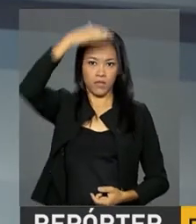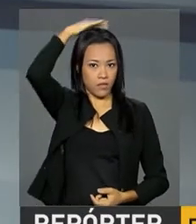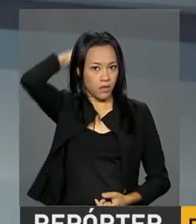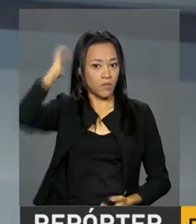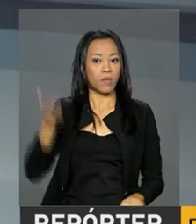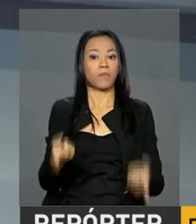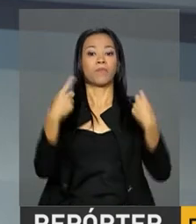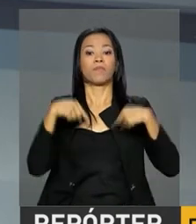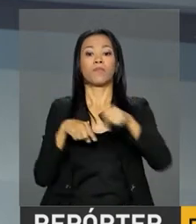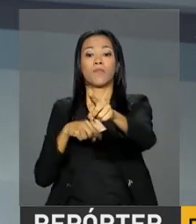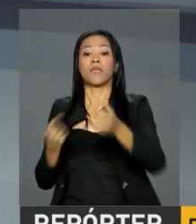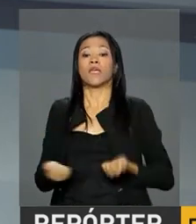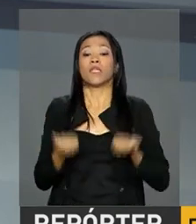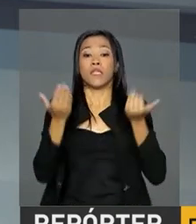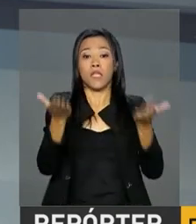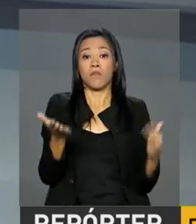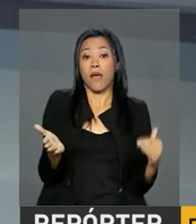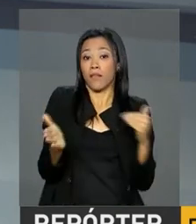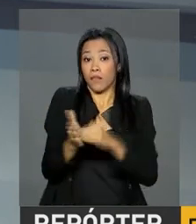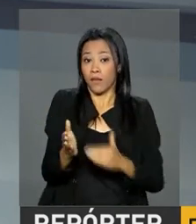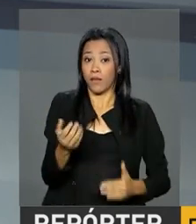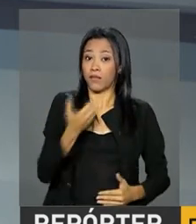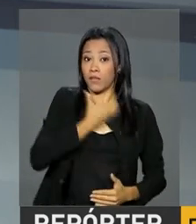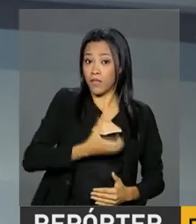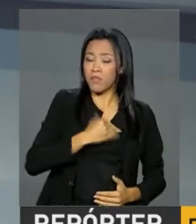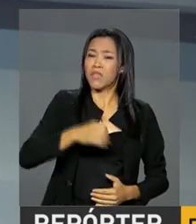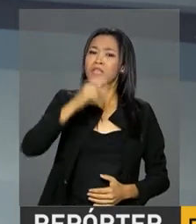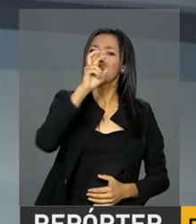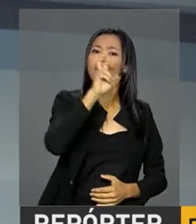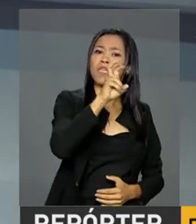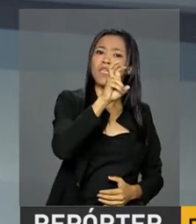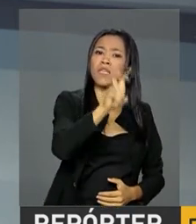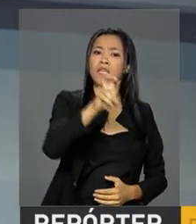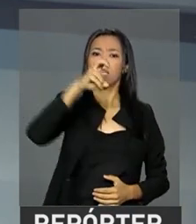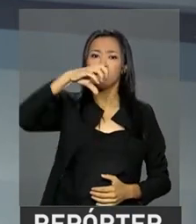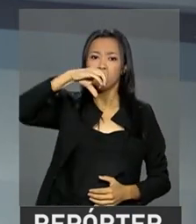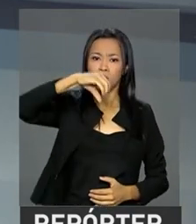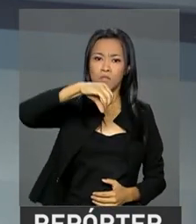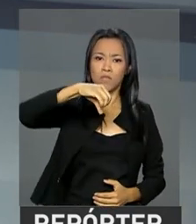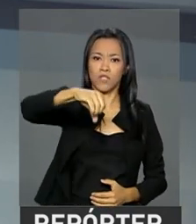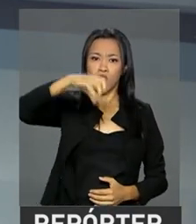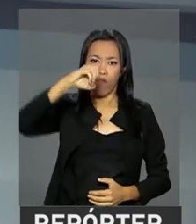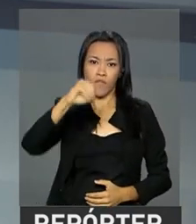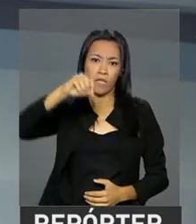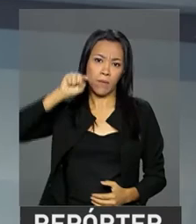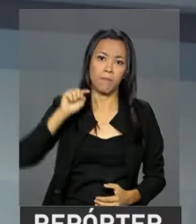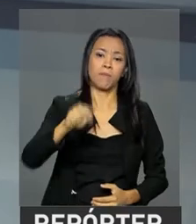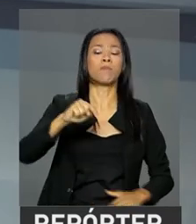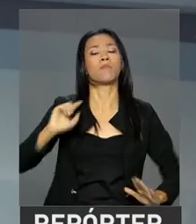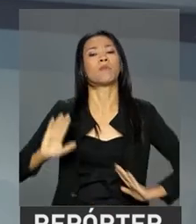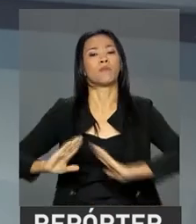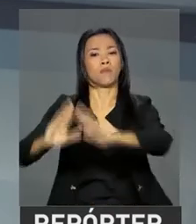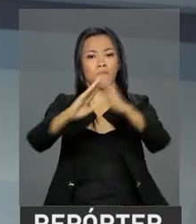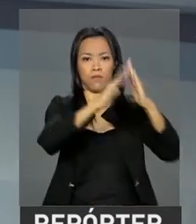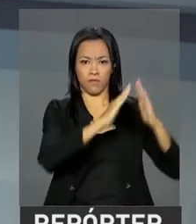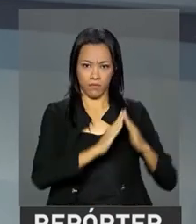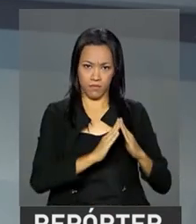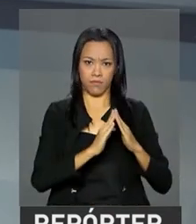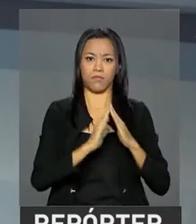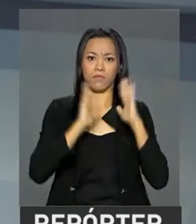dezembro 590 mil unidades. Todas elas com os compromissos saudados pela